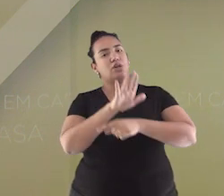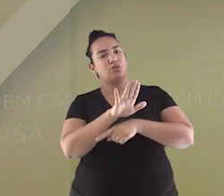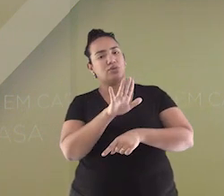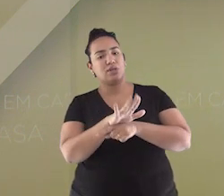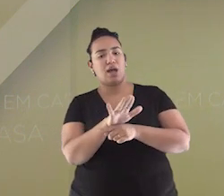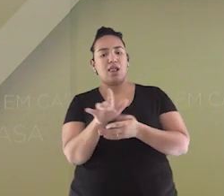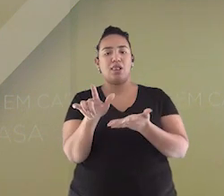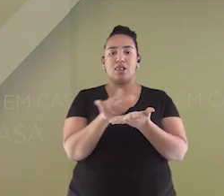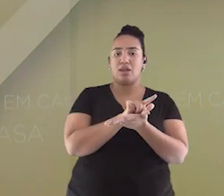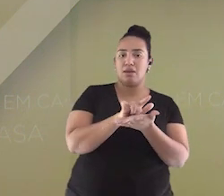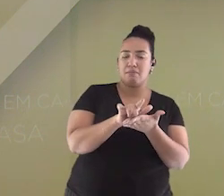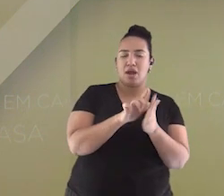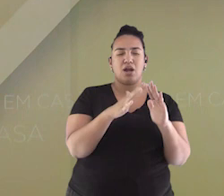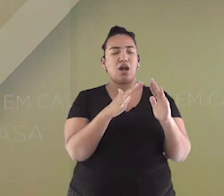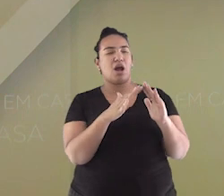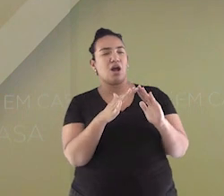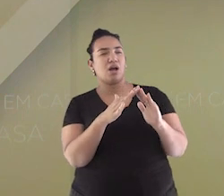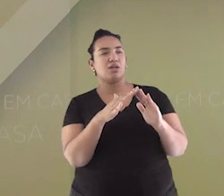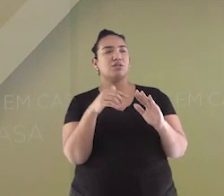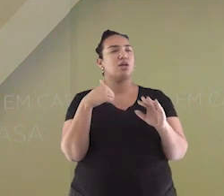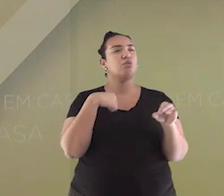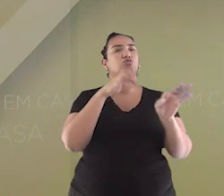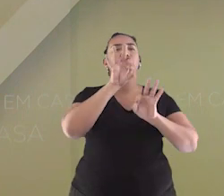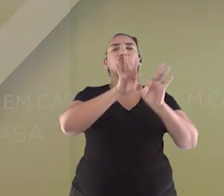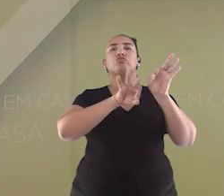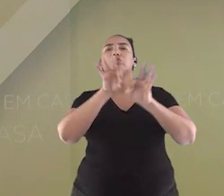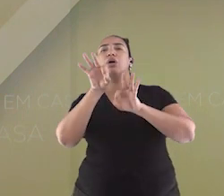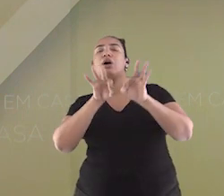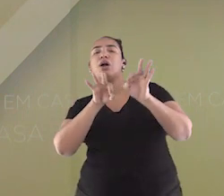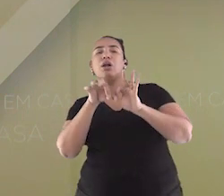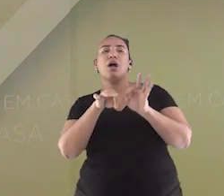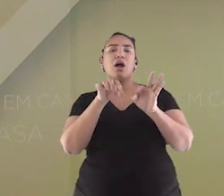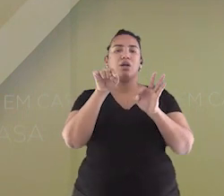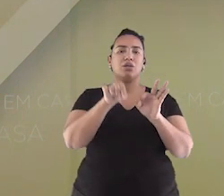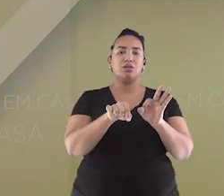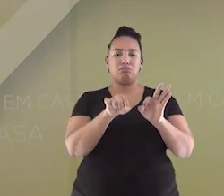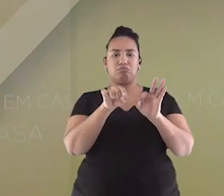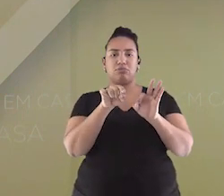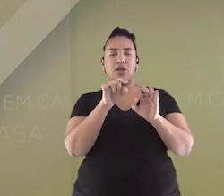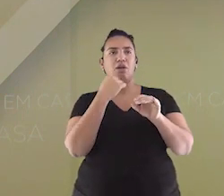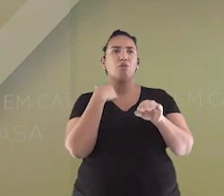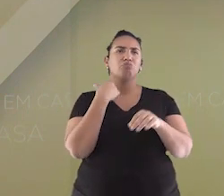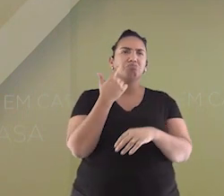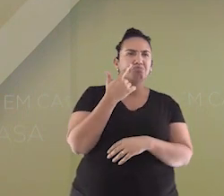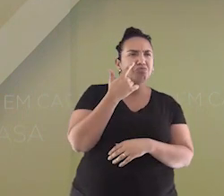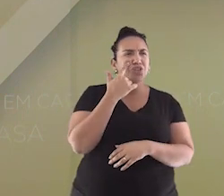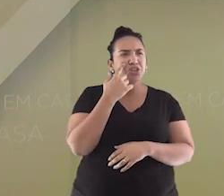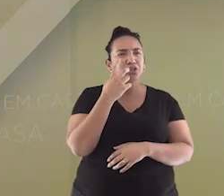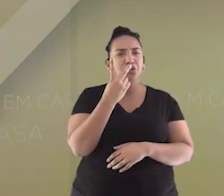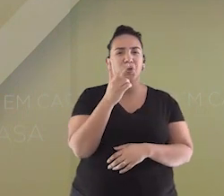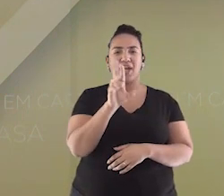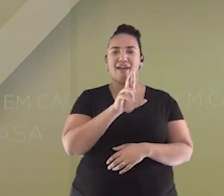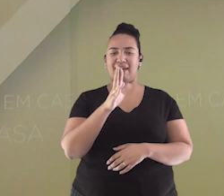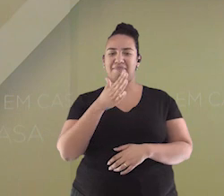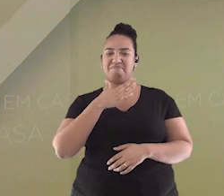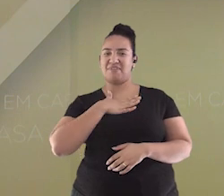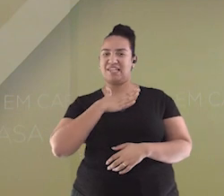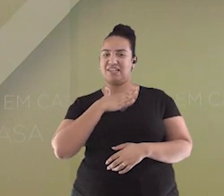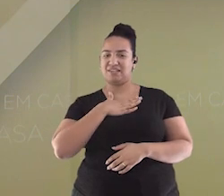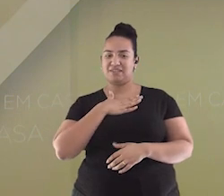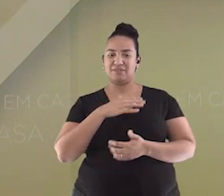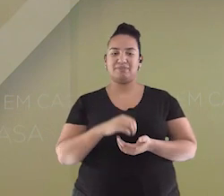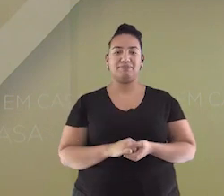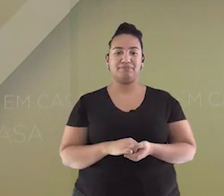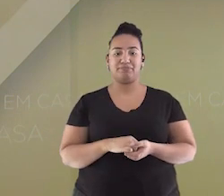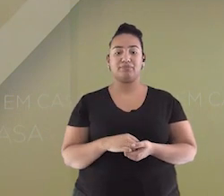o guarda-roupa. Aí quando eu subi a escadinha, fui organizar a parte de cima do guarda-roupa para minha mãe, eu achei meus R$2.